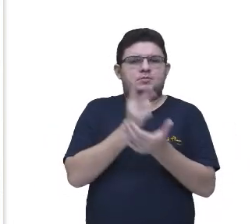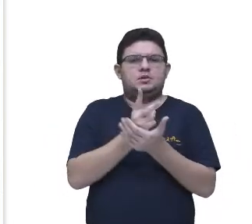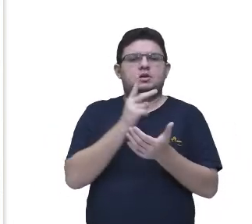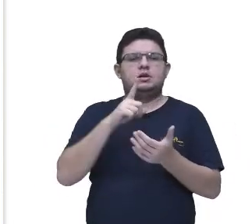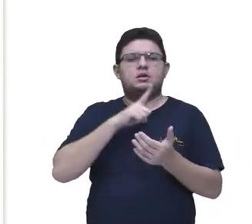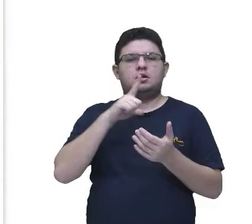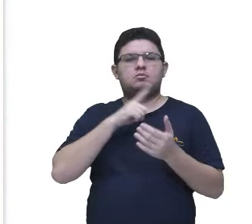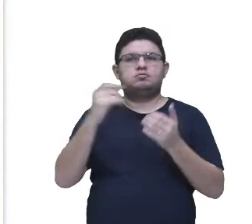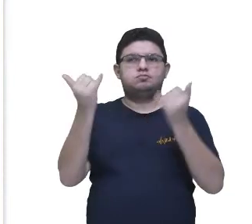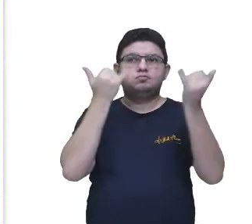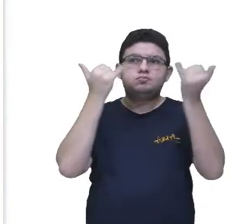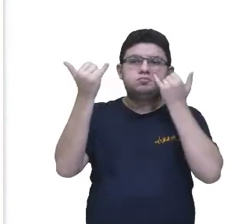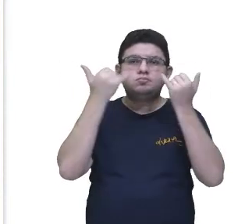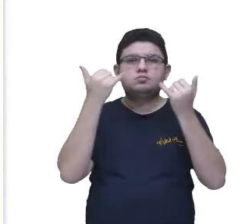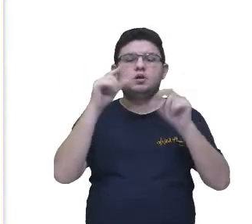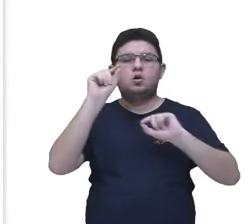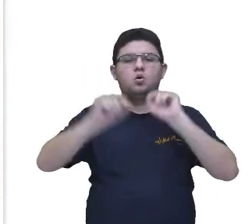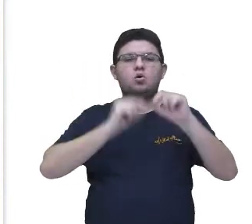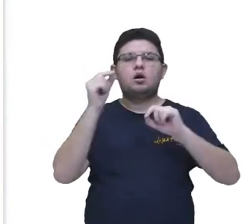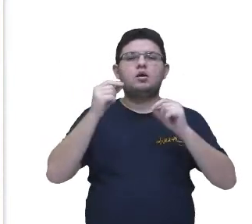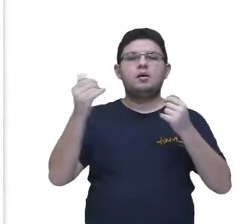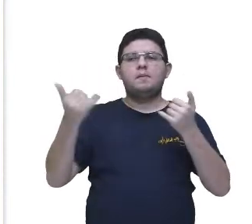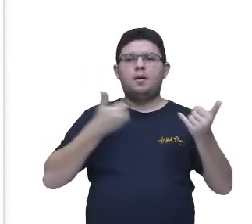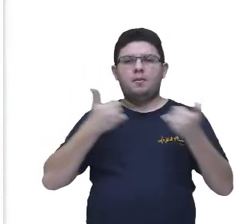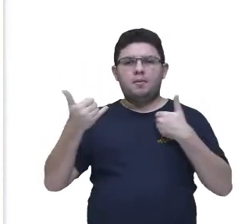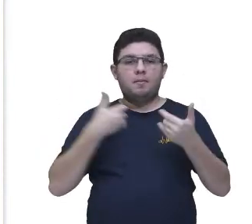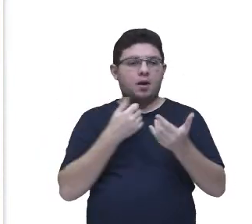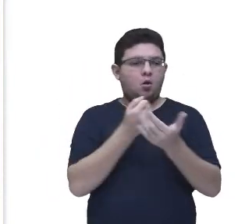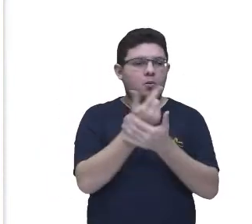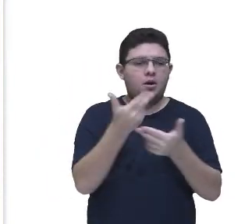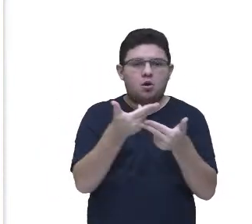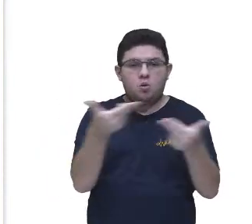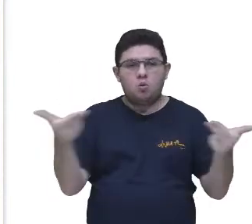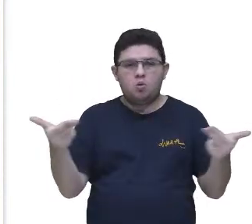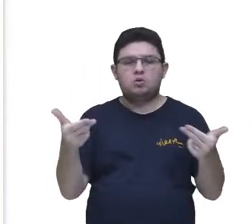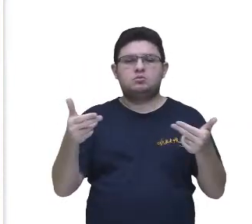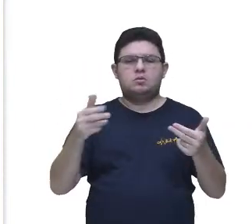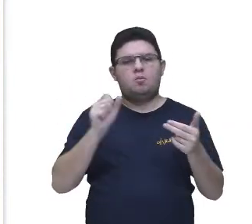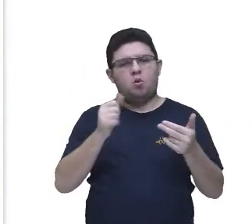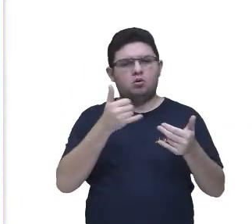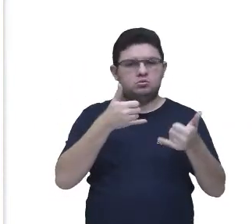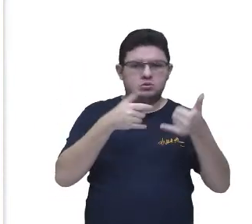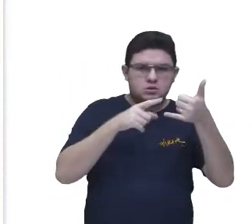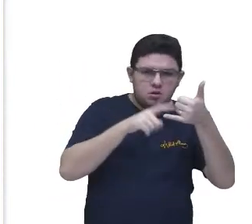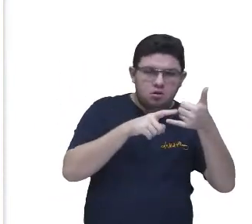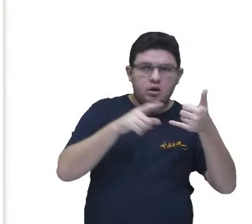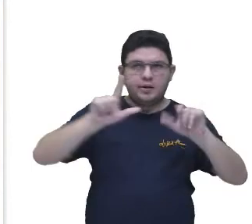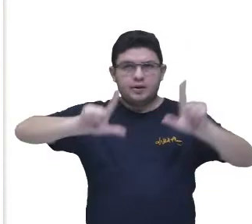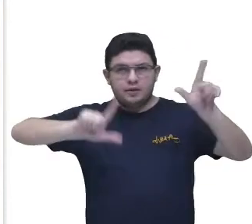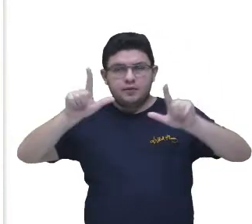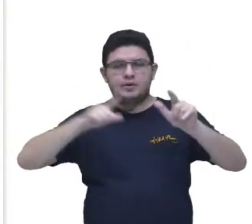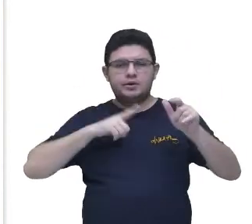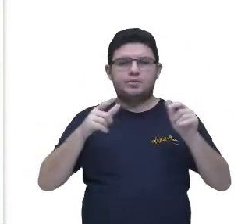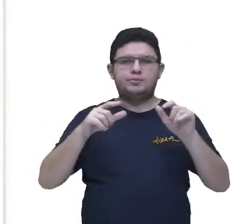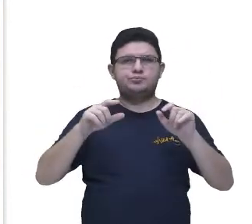inúmeras propagandas, seja no celular, seja usando o computador, seja na televisão. Sempre tem, né, aquele momento do comercial,